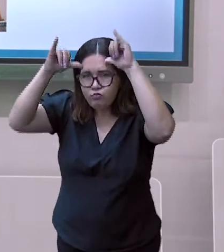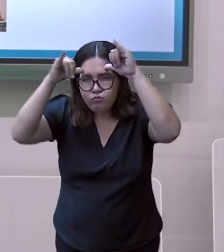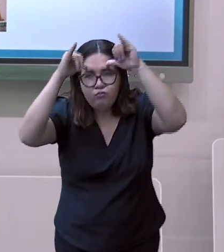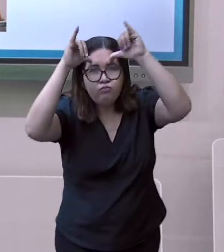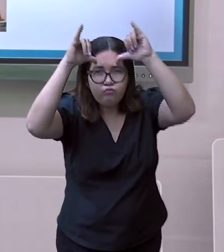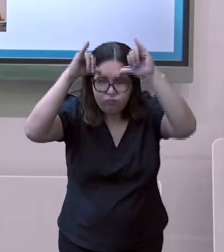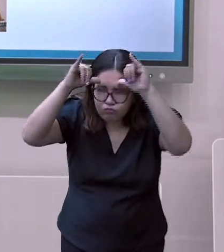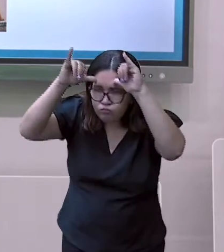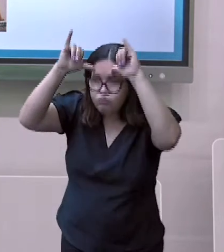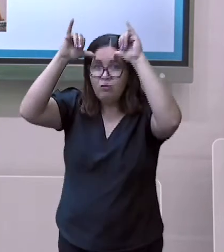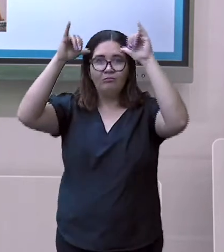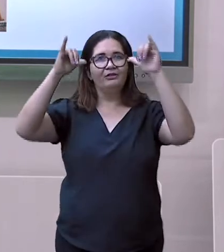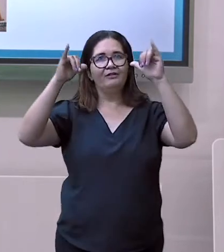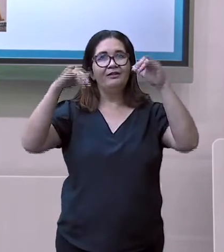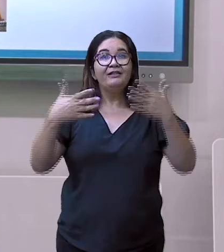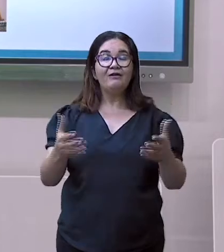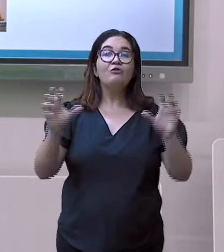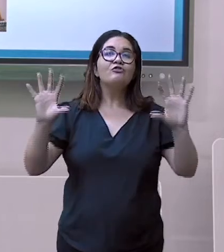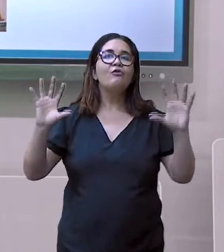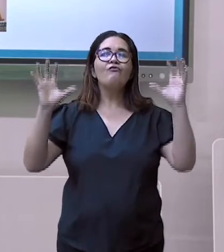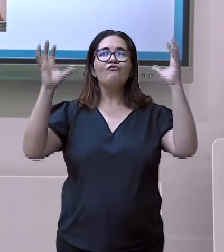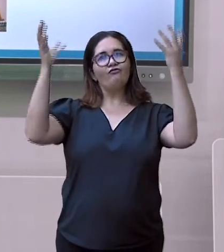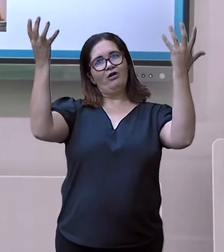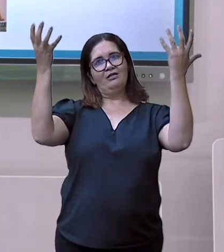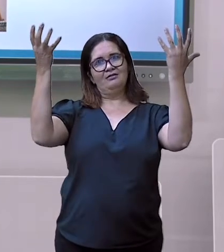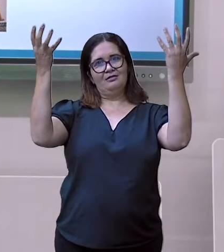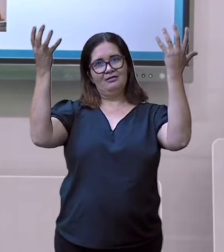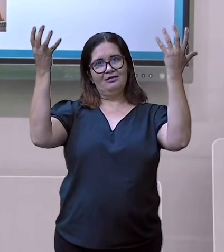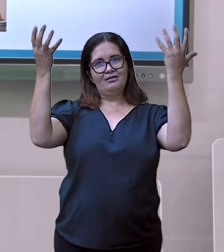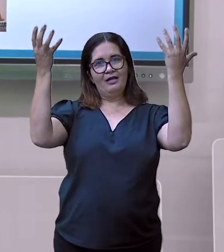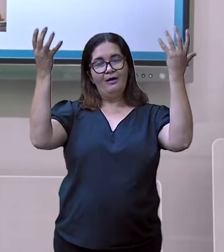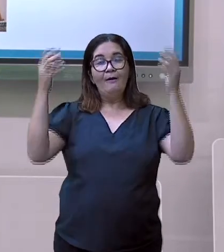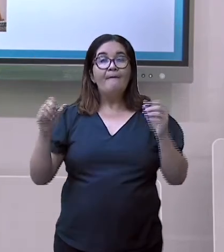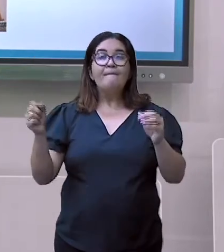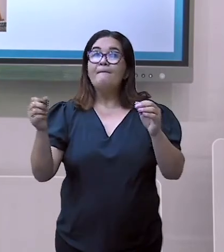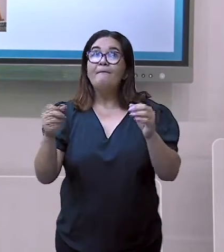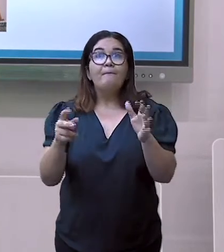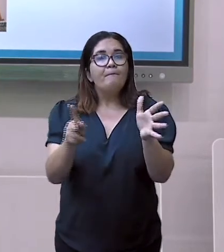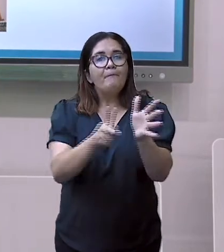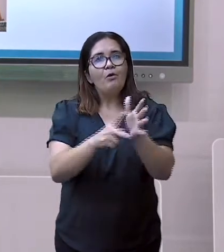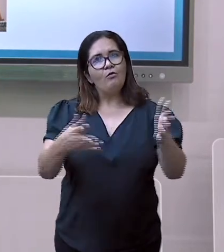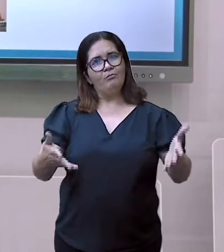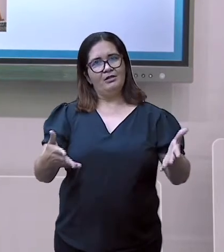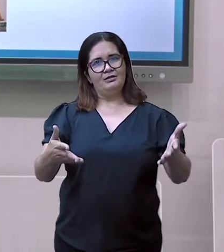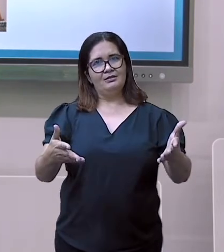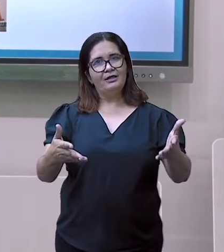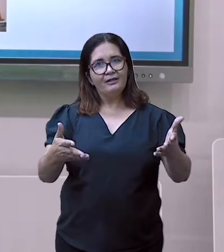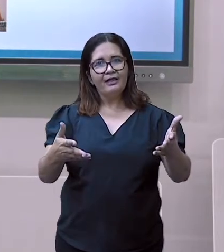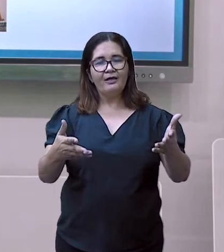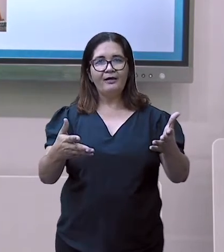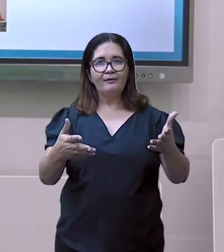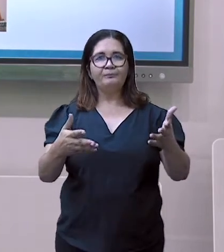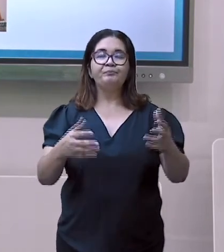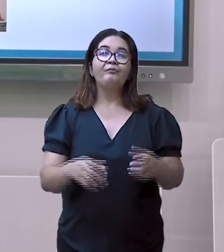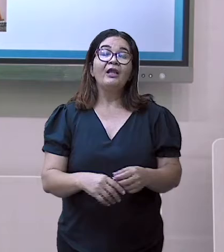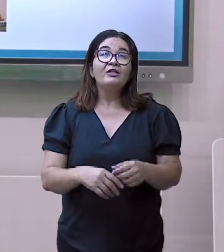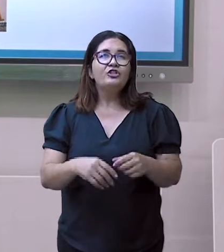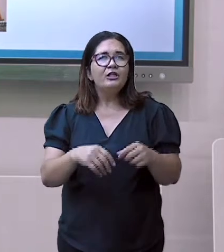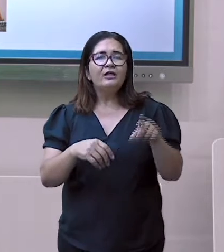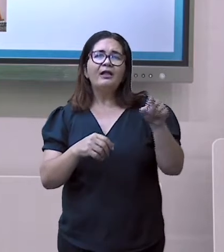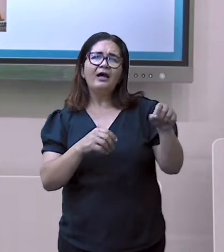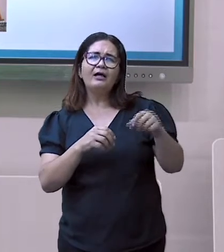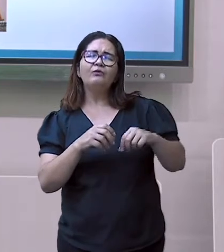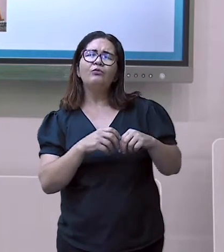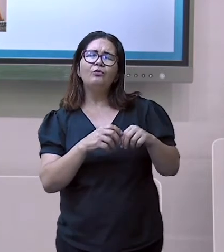pau. Estas festas são conhecidas principalmente em cidades do interior de